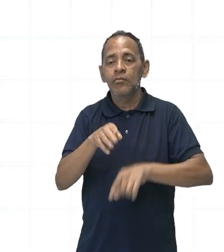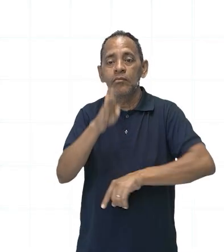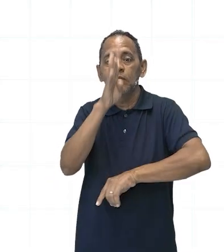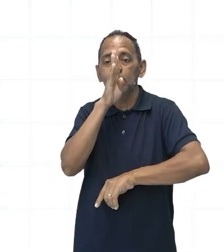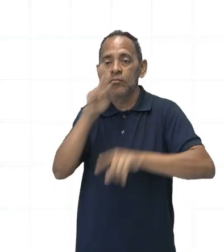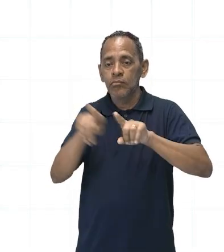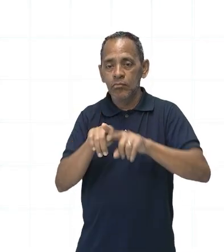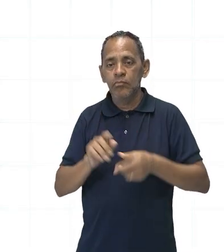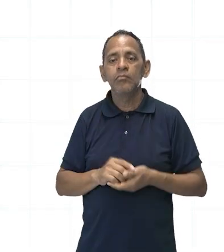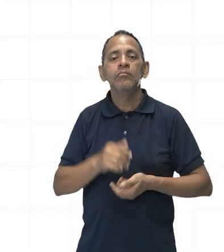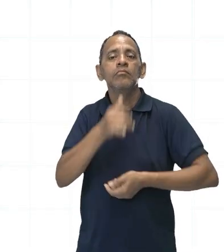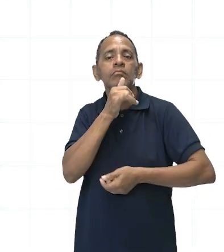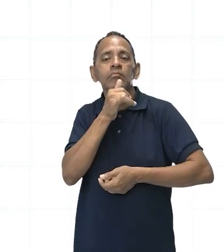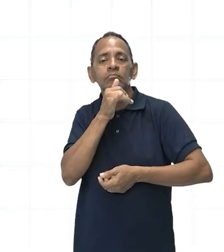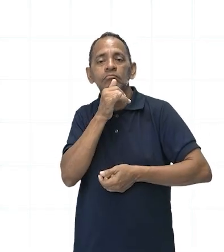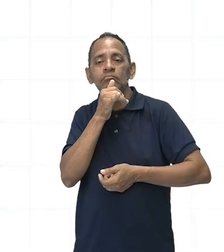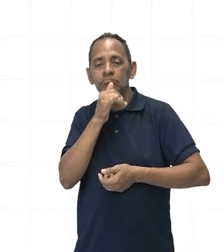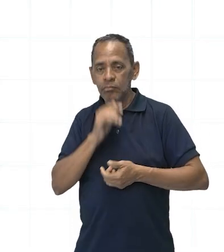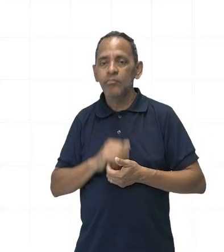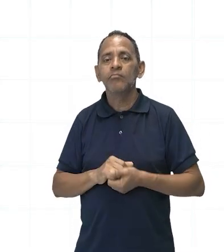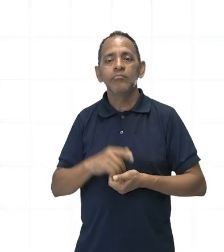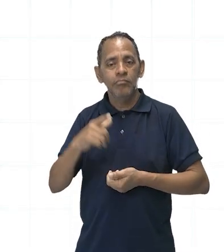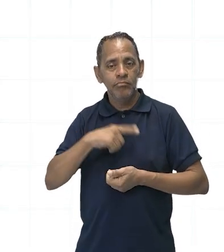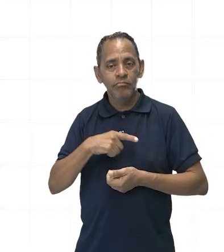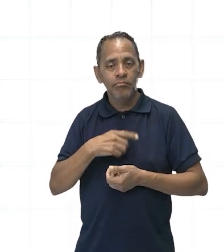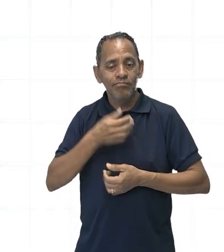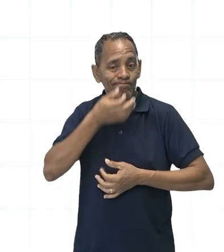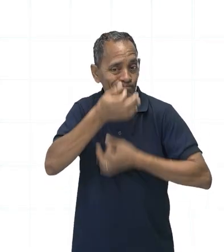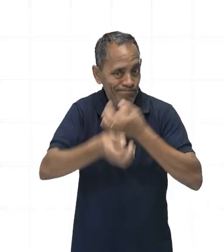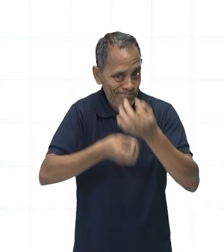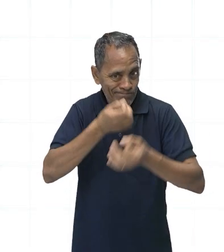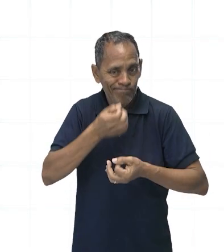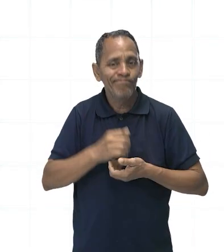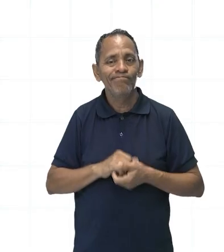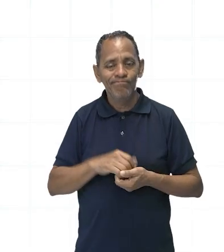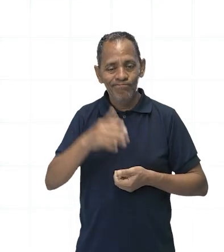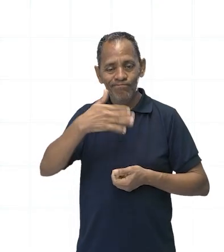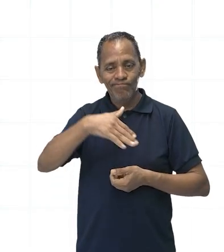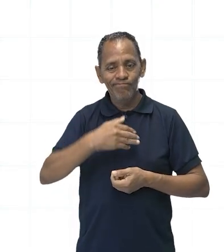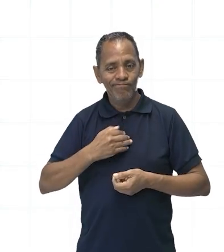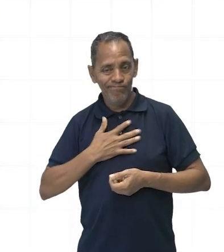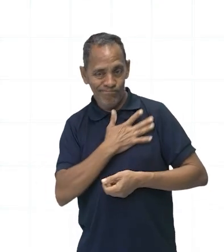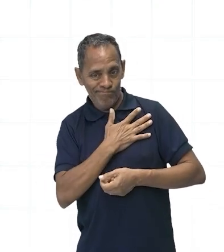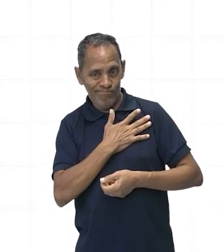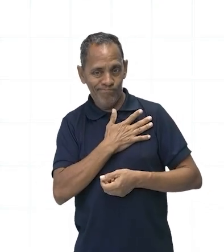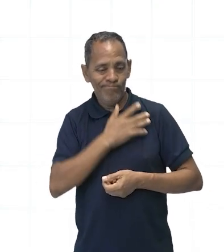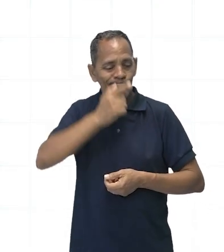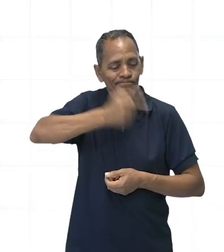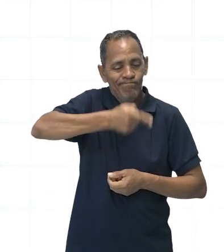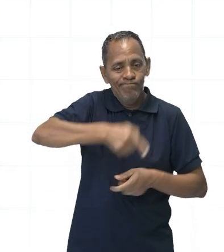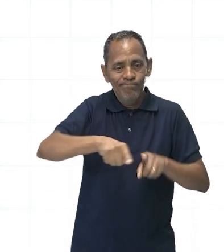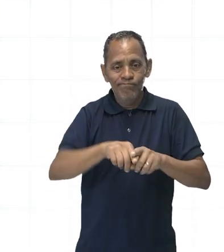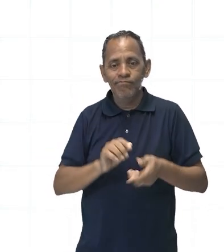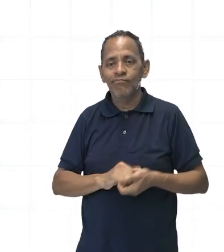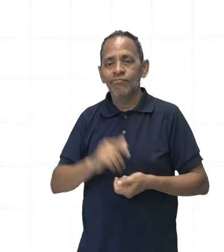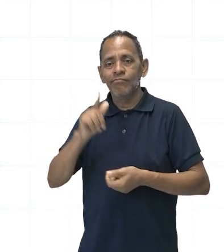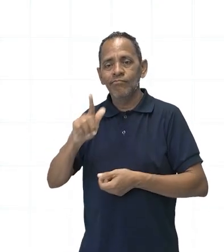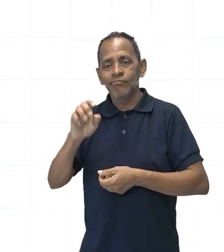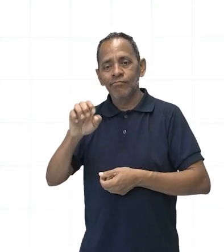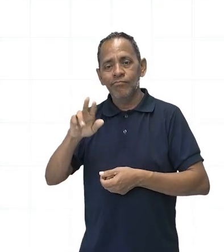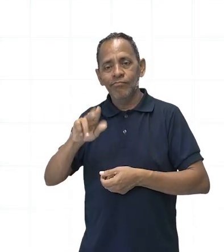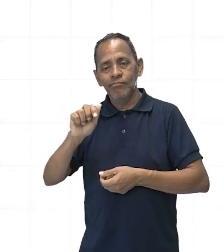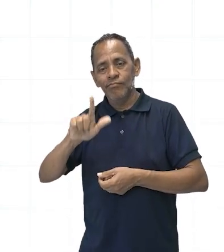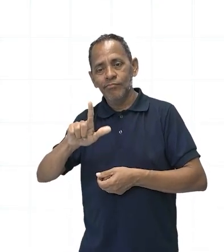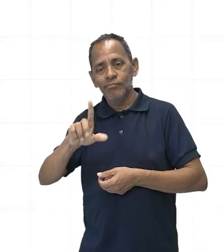exemplos emblemáticos da crítica ao regime militar. Geraldo Vandré, com a música Para Não Dizer Que Não Falei de Flores,